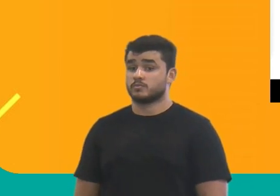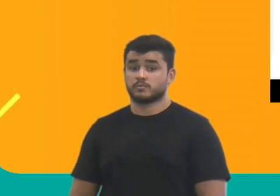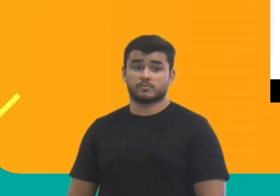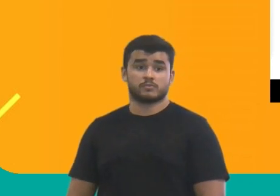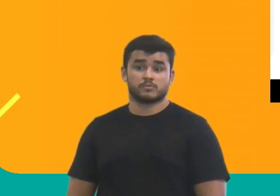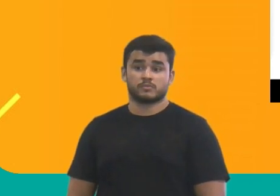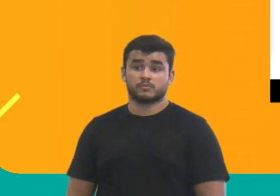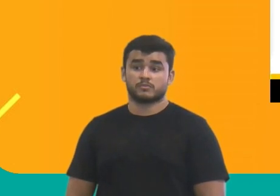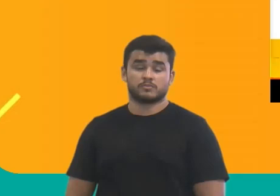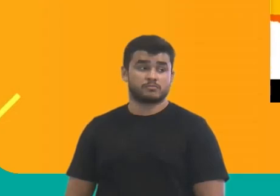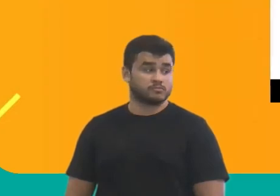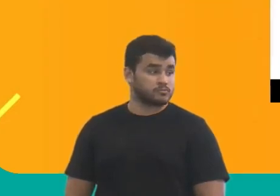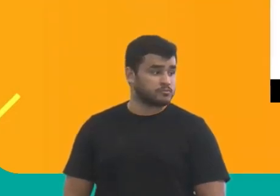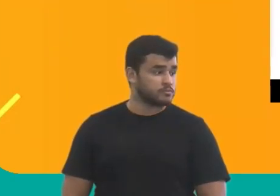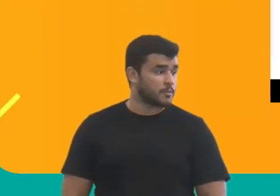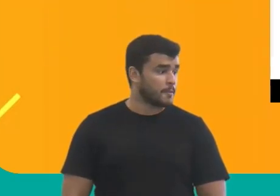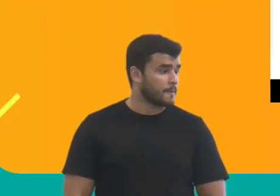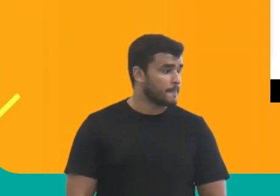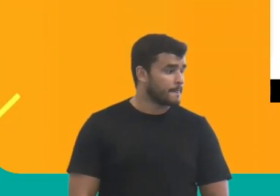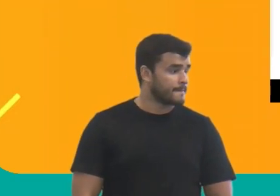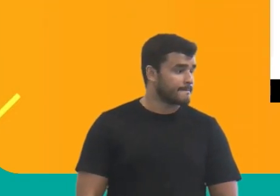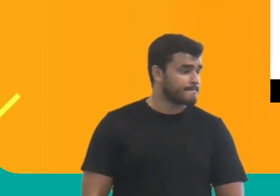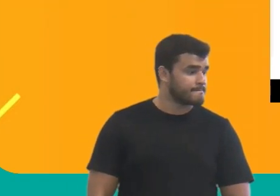Por favor, alguém me responde.